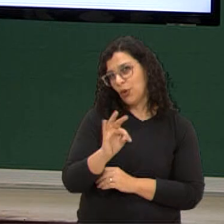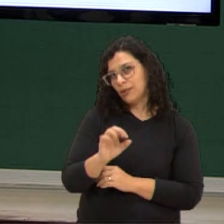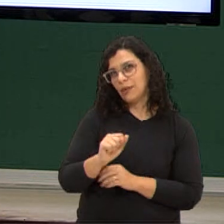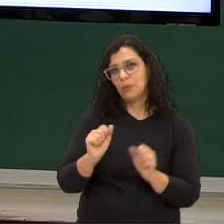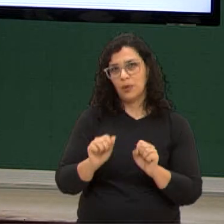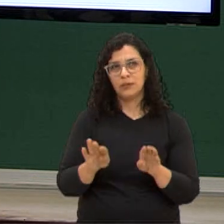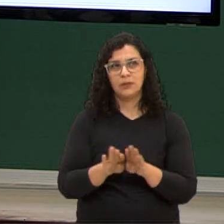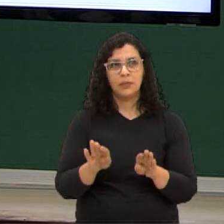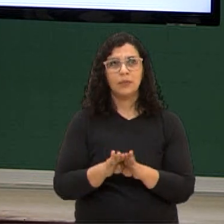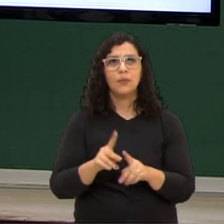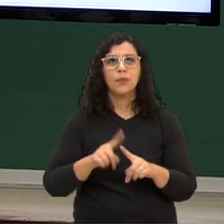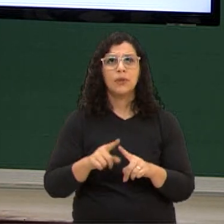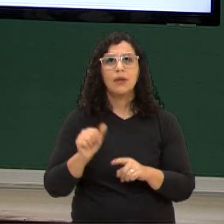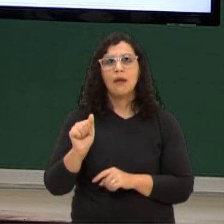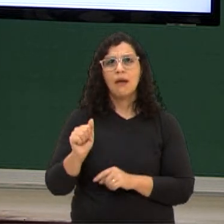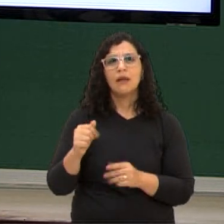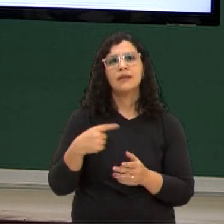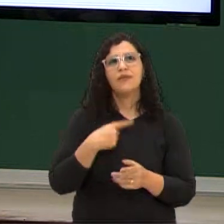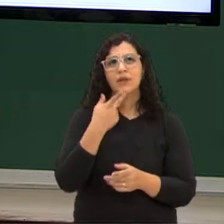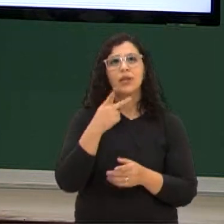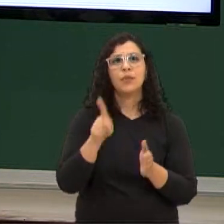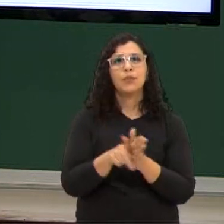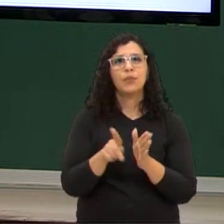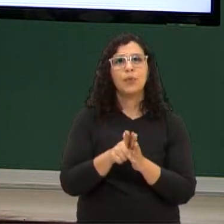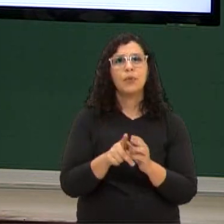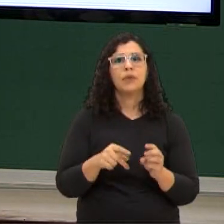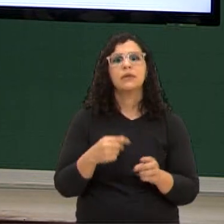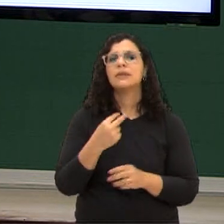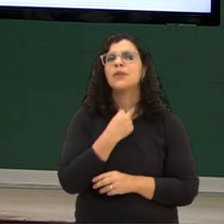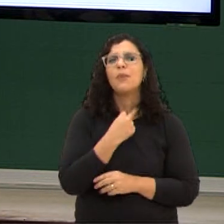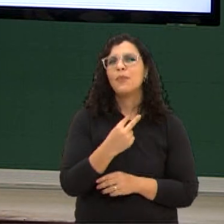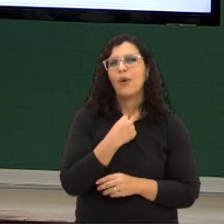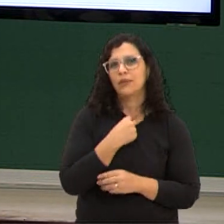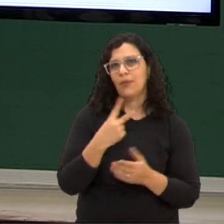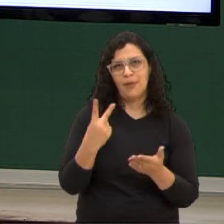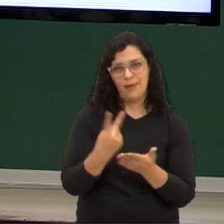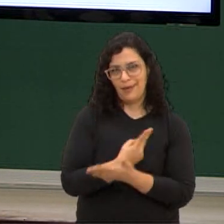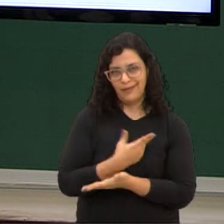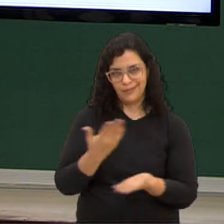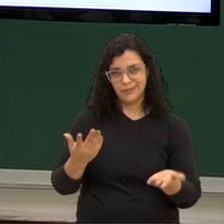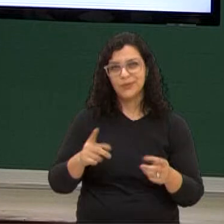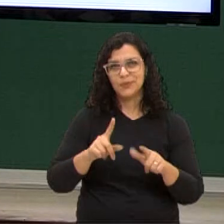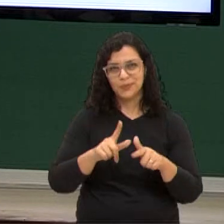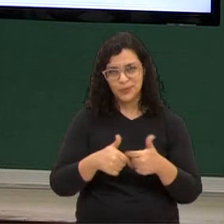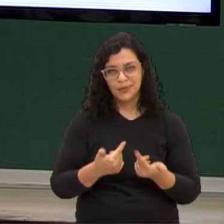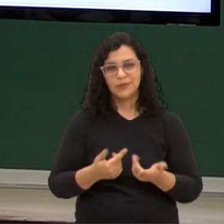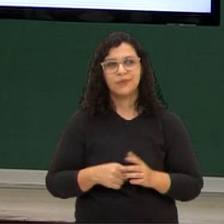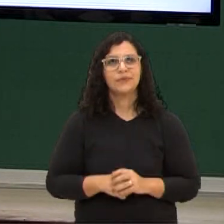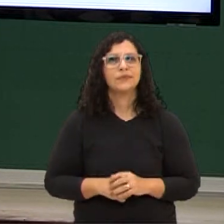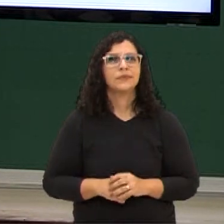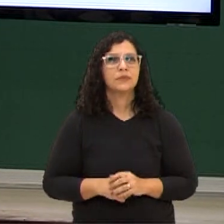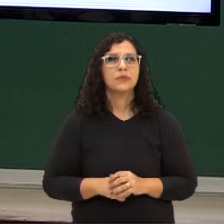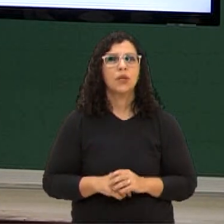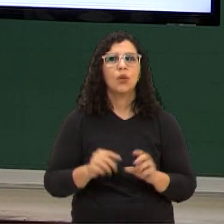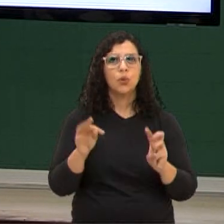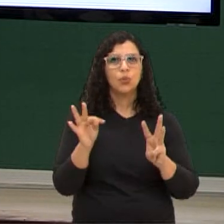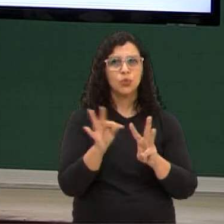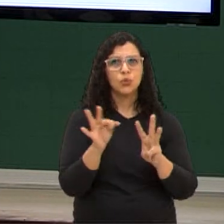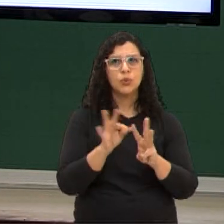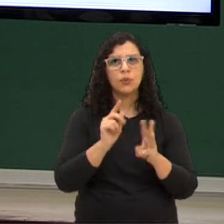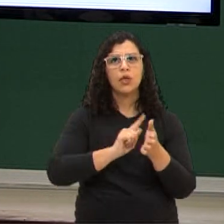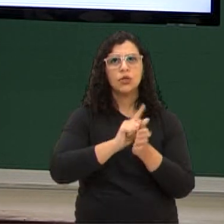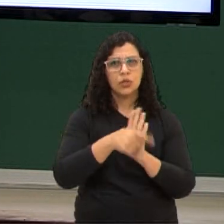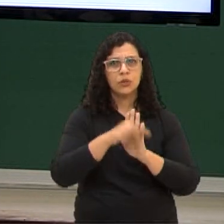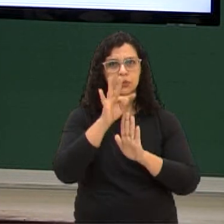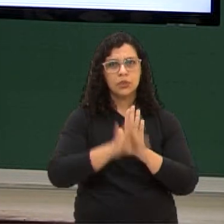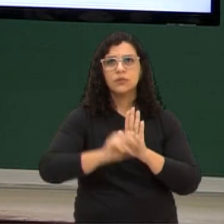bilhete. Por que não é a A? Porque está aqui no começo já. No puede considerar-se um gênero textual. Então, ele pode ser